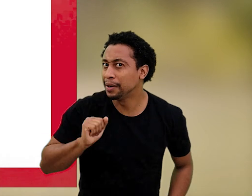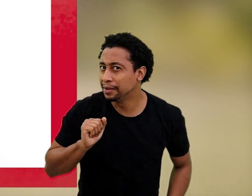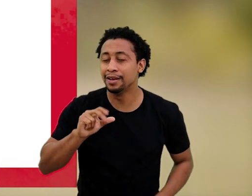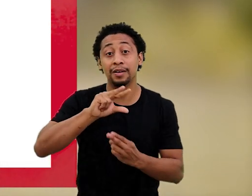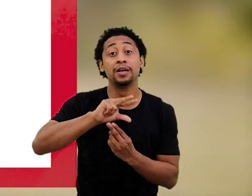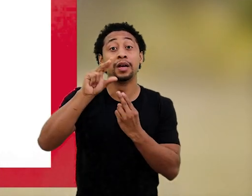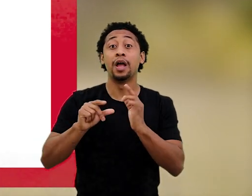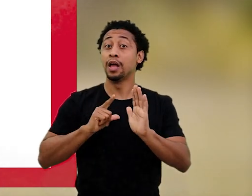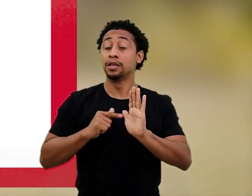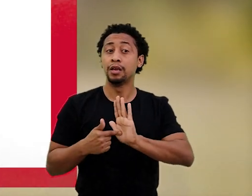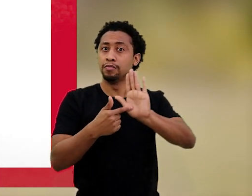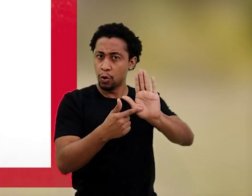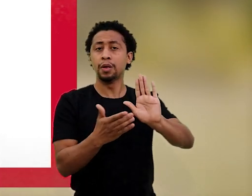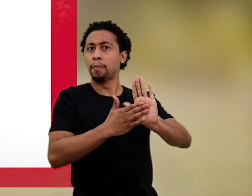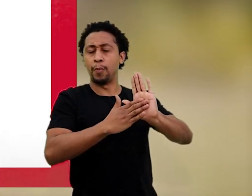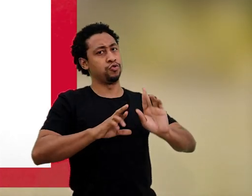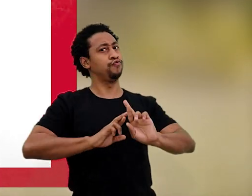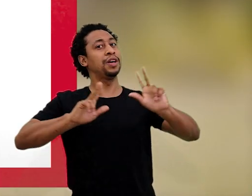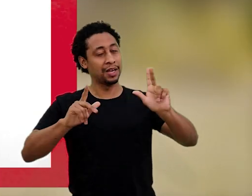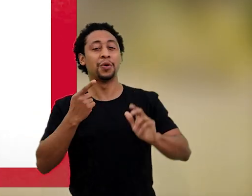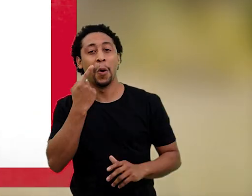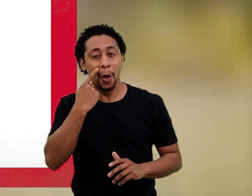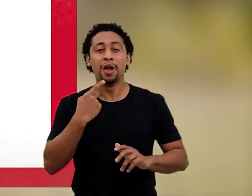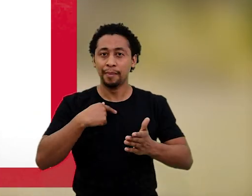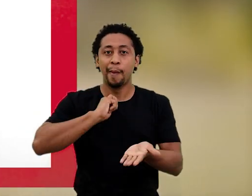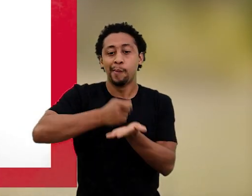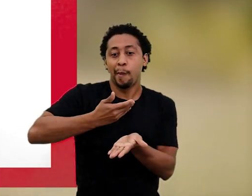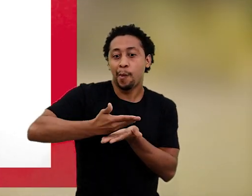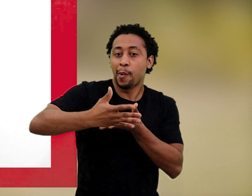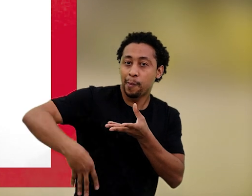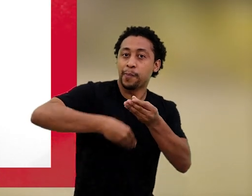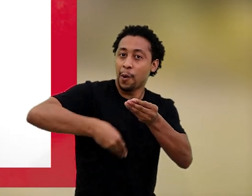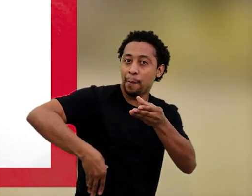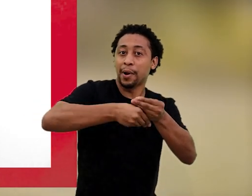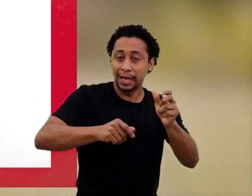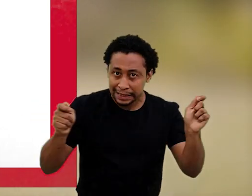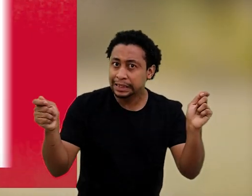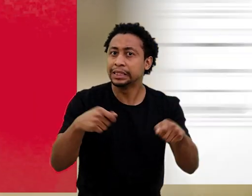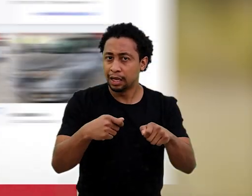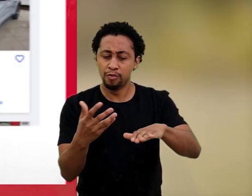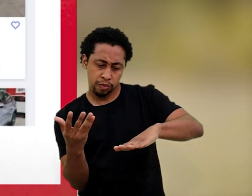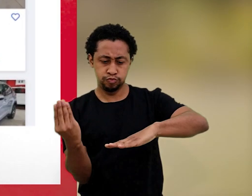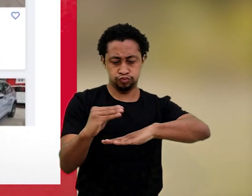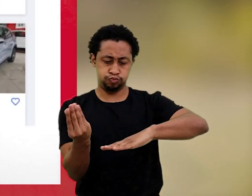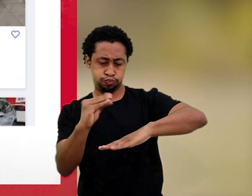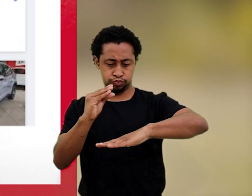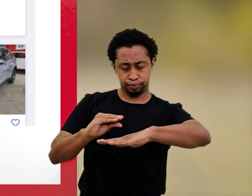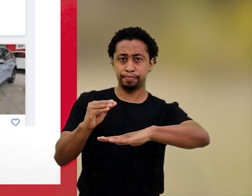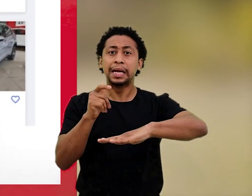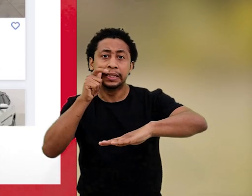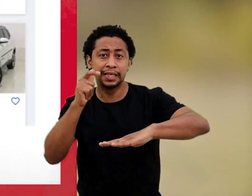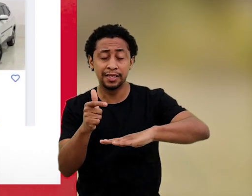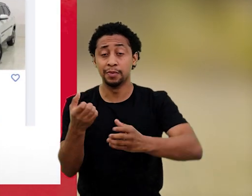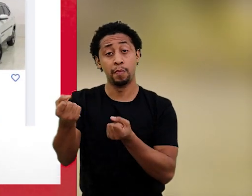alguns recursos que não estão disponíveis no mercado por aí, como por exemplo o financiamento turbinado, que permite que você inclua uma série de serviços que são muito interessantes, inclusive